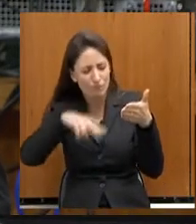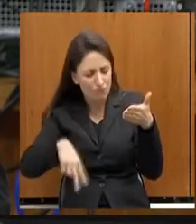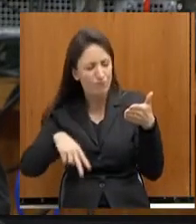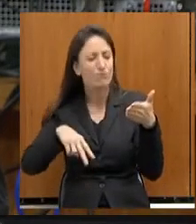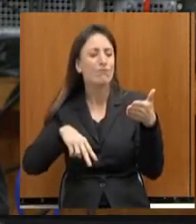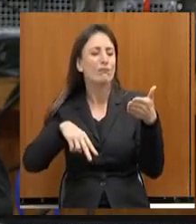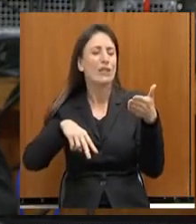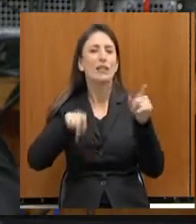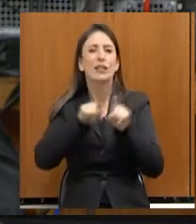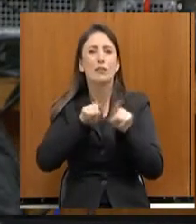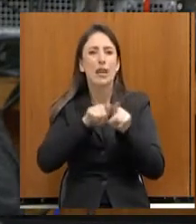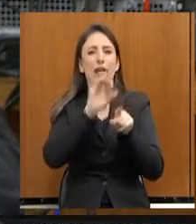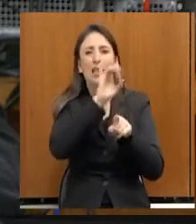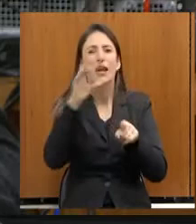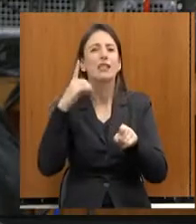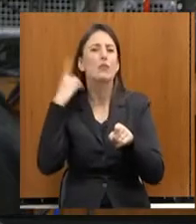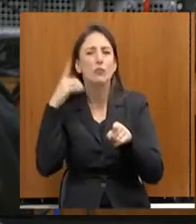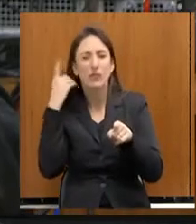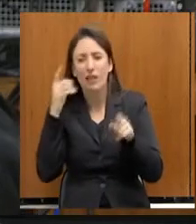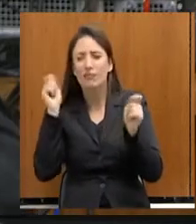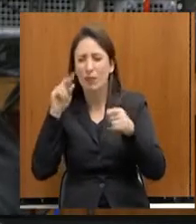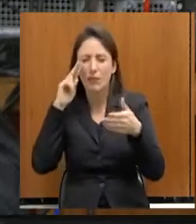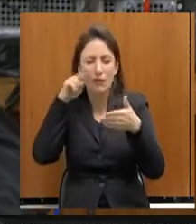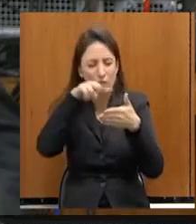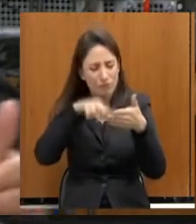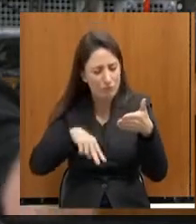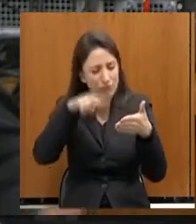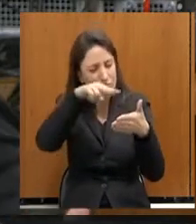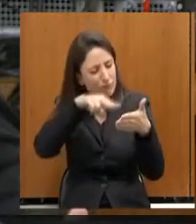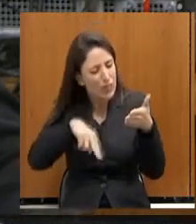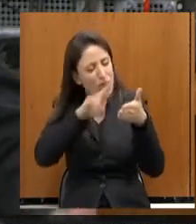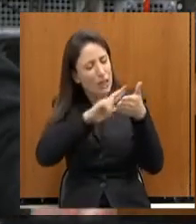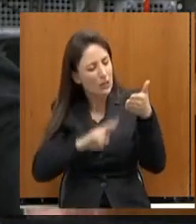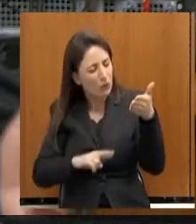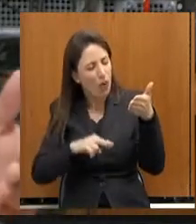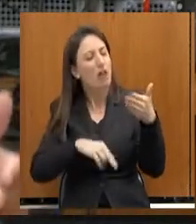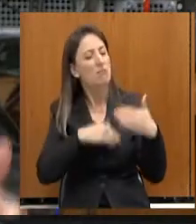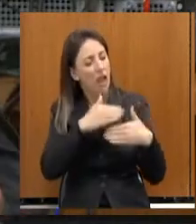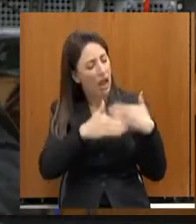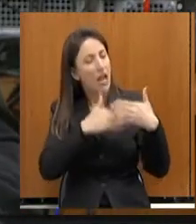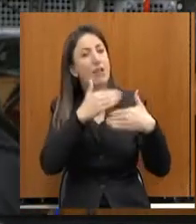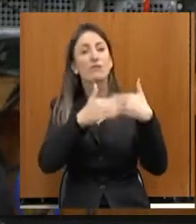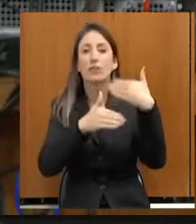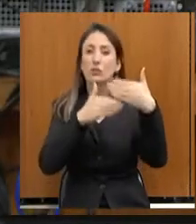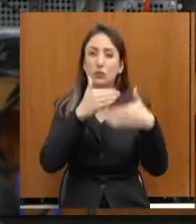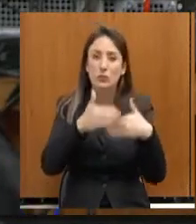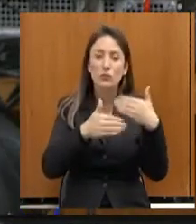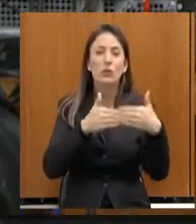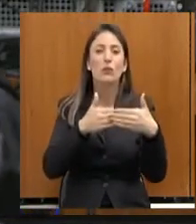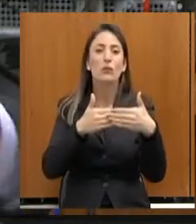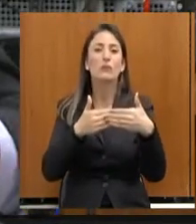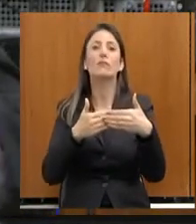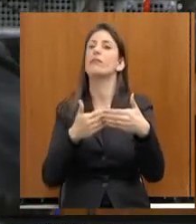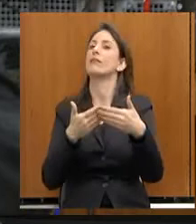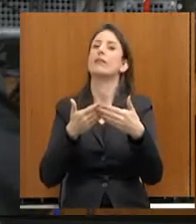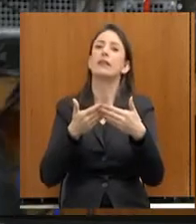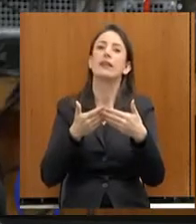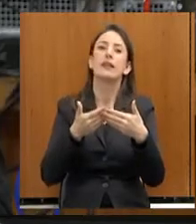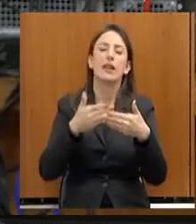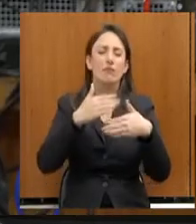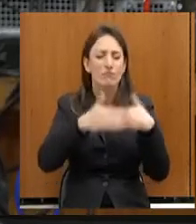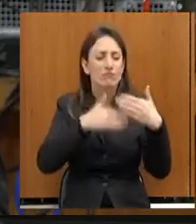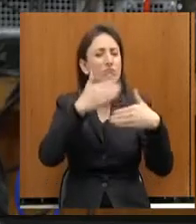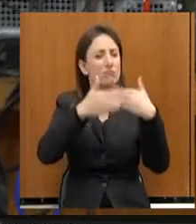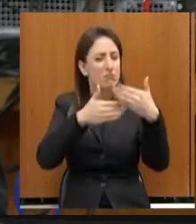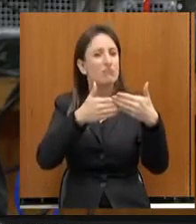podemos ver os avanços Né desde o passivo da análise de um tempo de